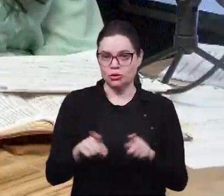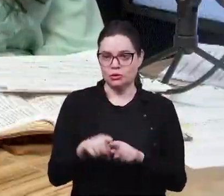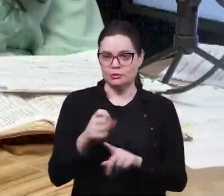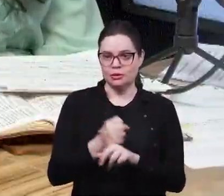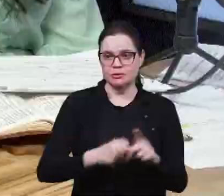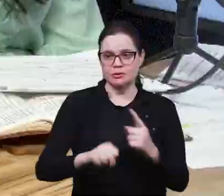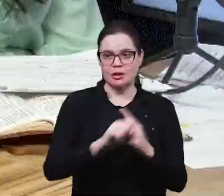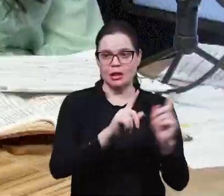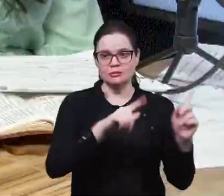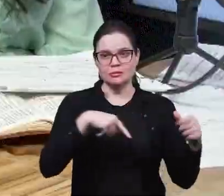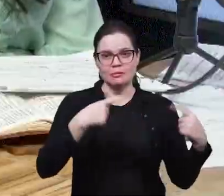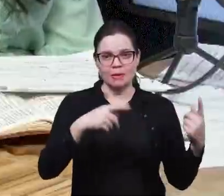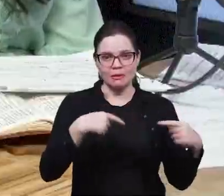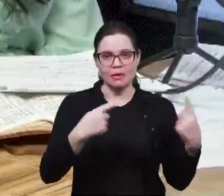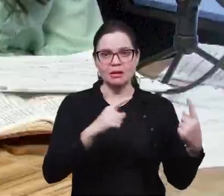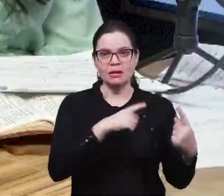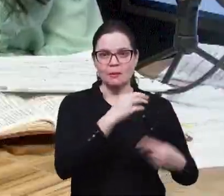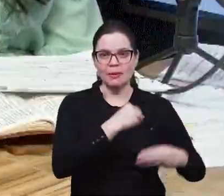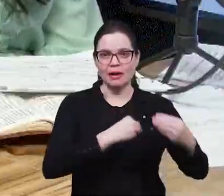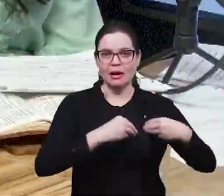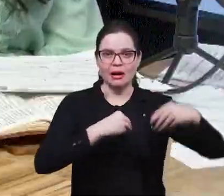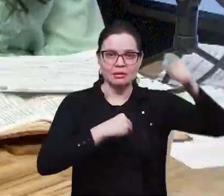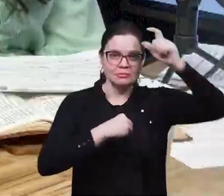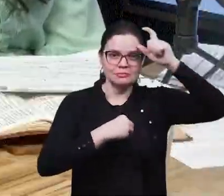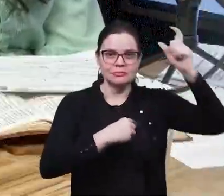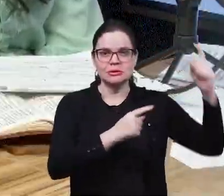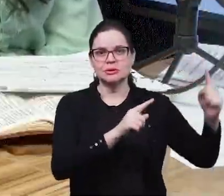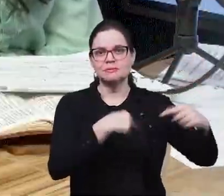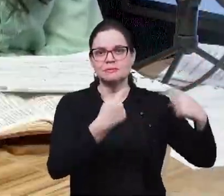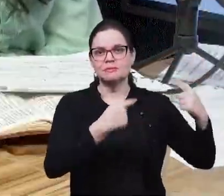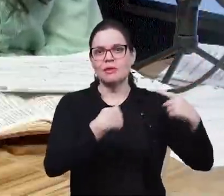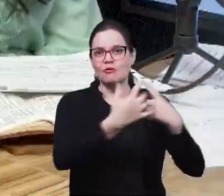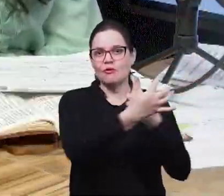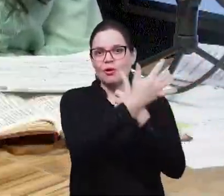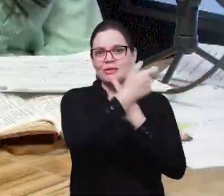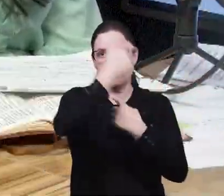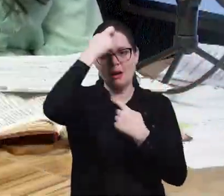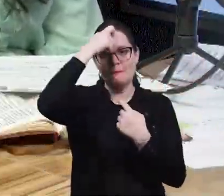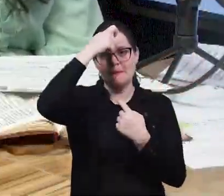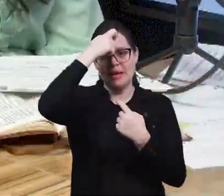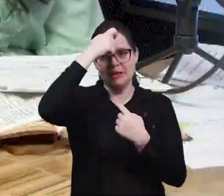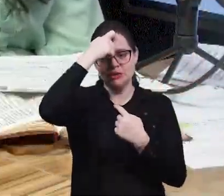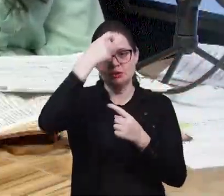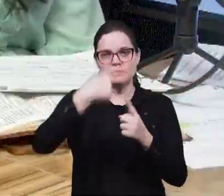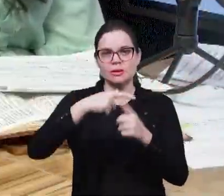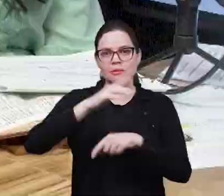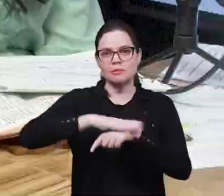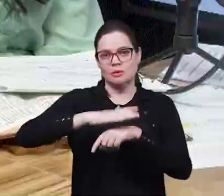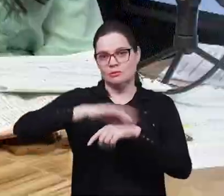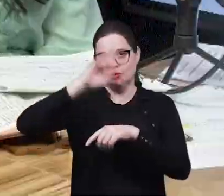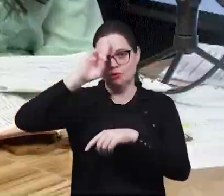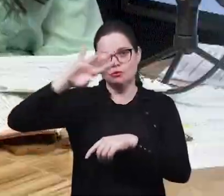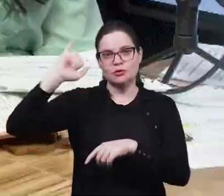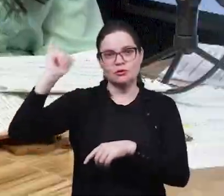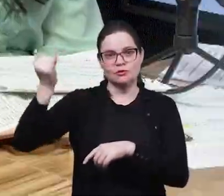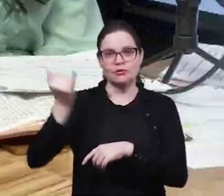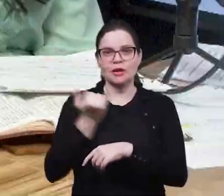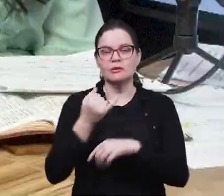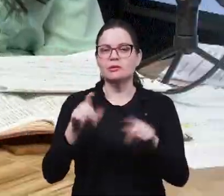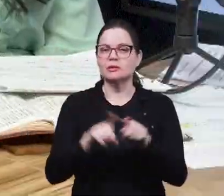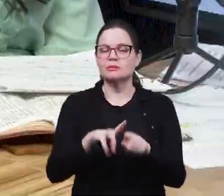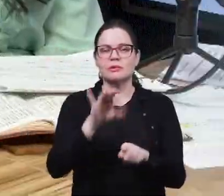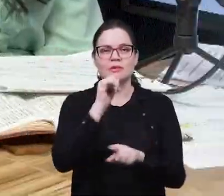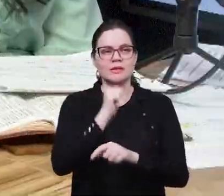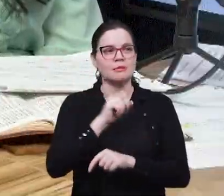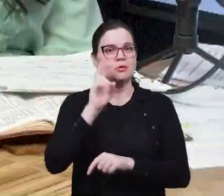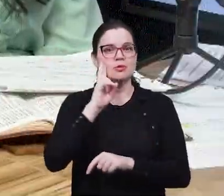nível da mente. O adversário está aí para destruir tudo aquilo que é herança do Senhor. Então, tudo que é o princípio que o Senhor constituiu, a família,